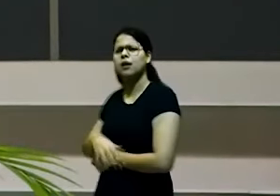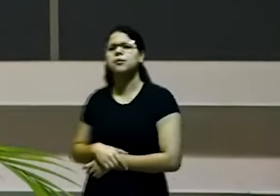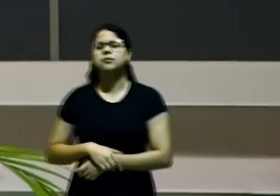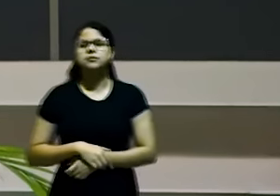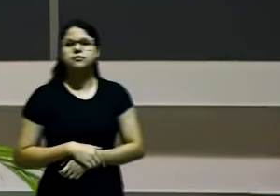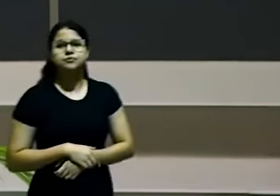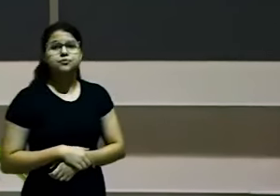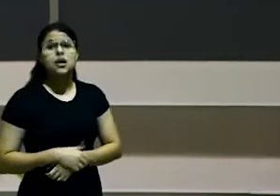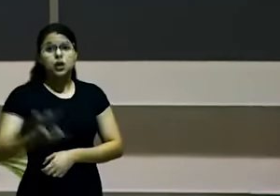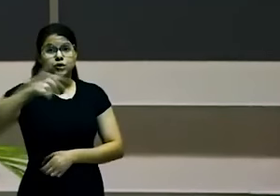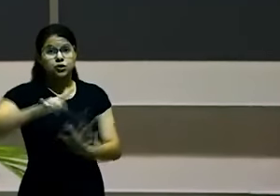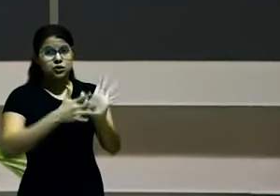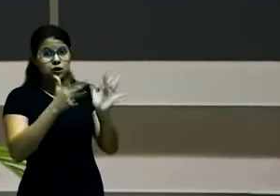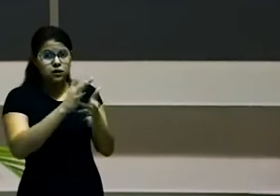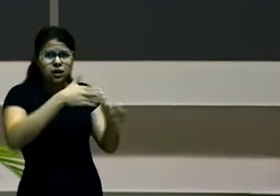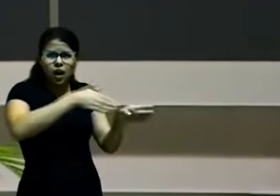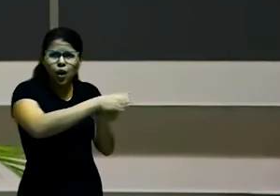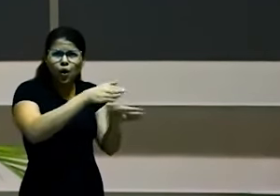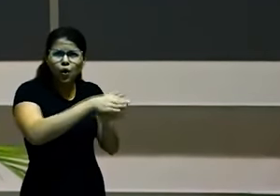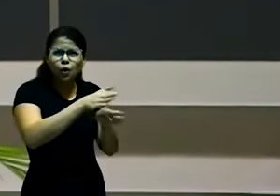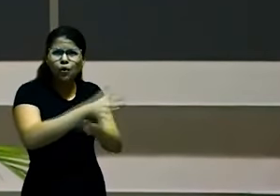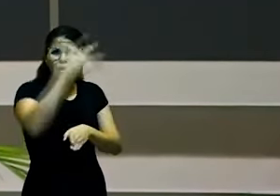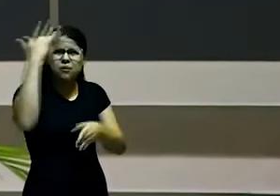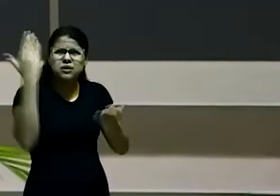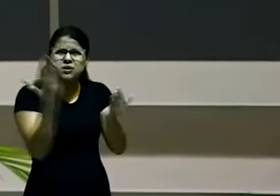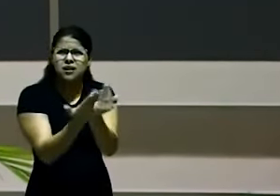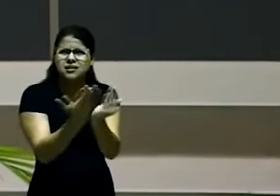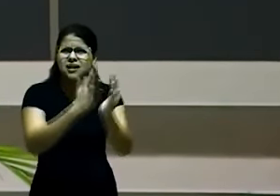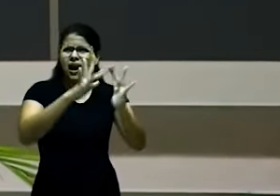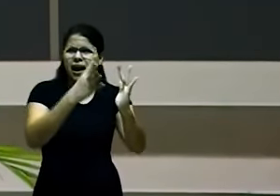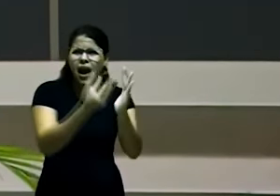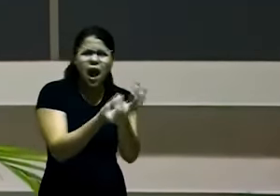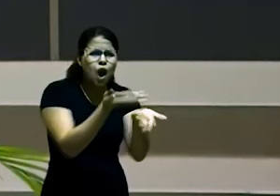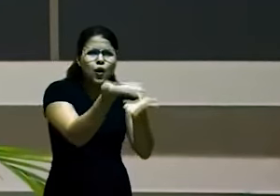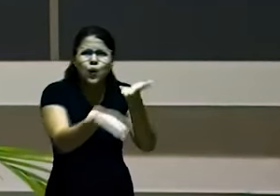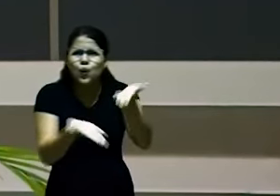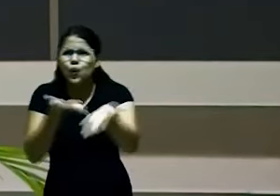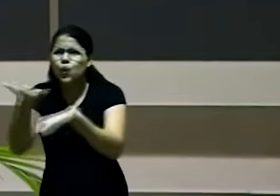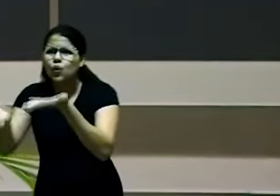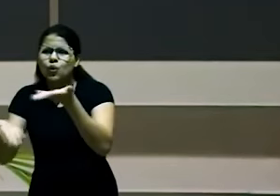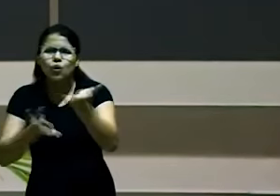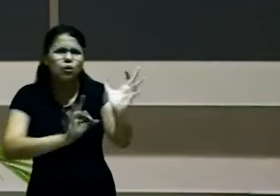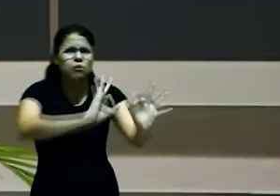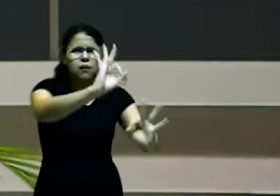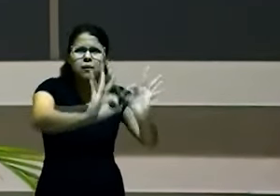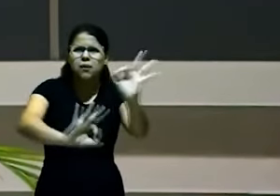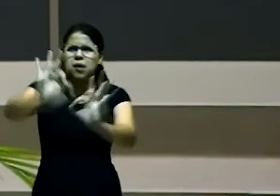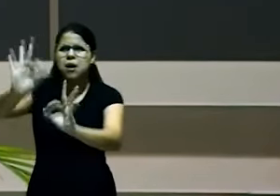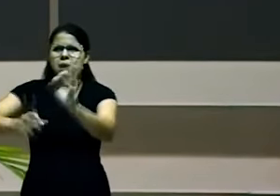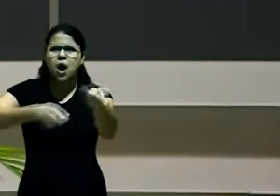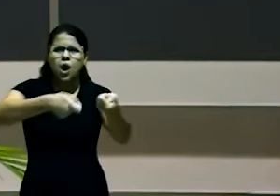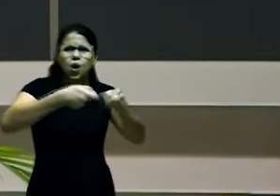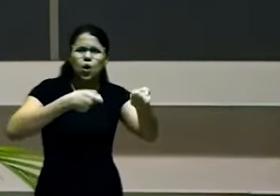minha casa cuida das minhas coisas cuida da minha obra cuida do meu povo